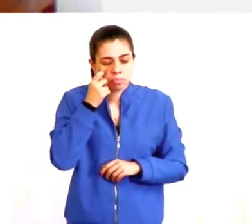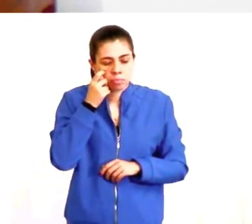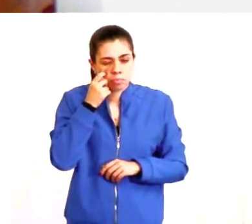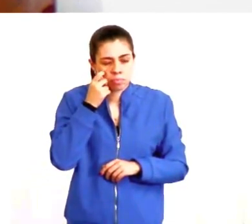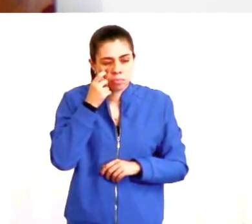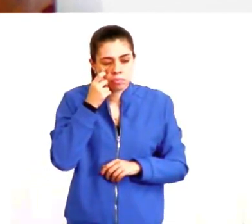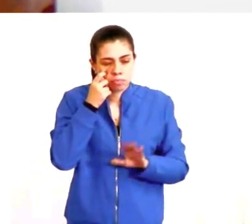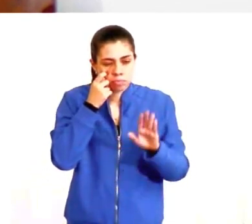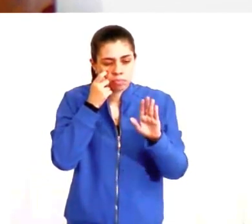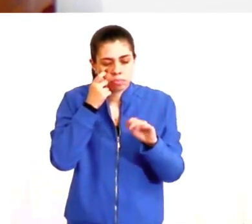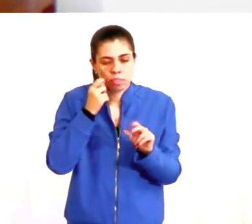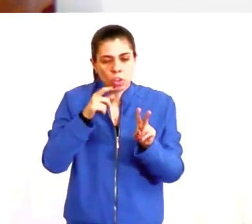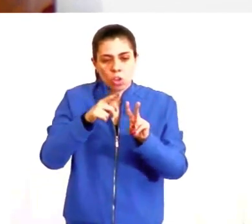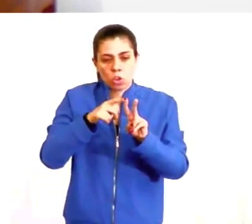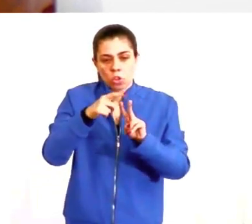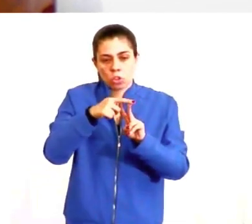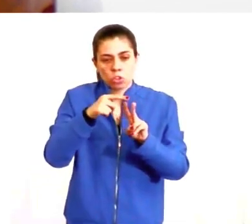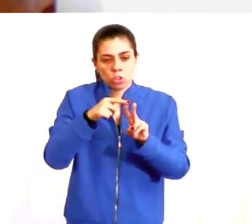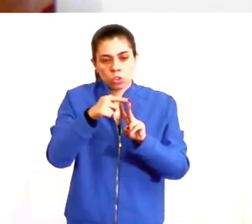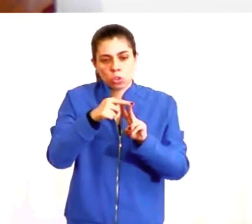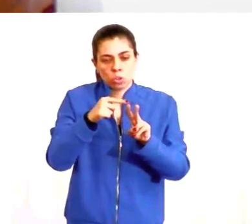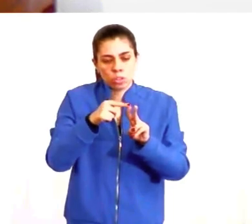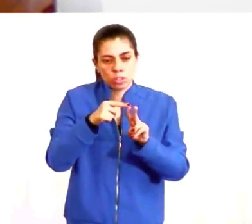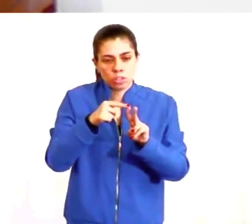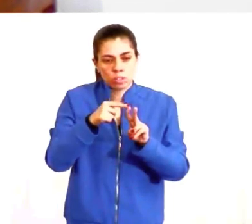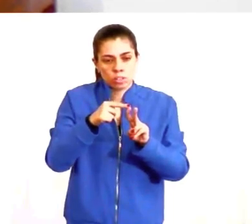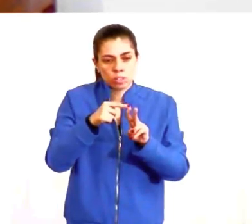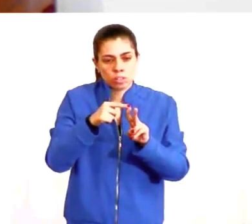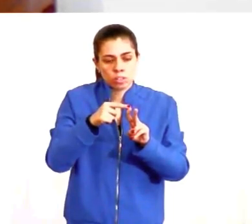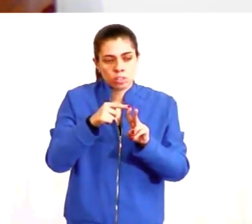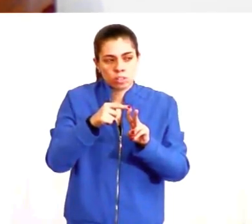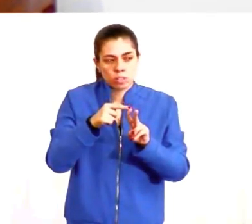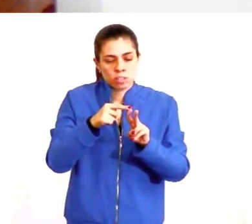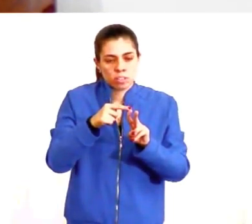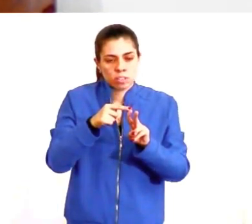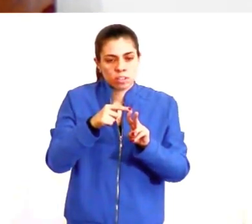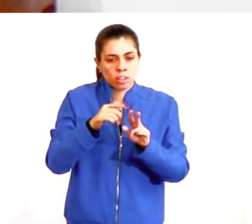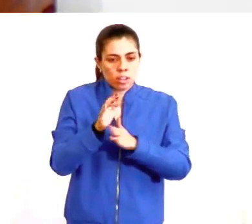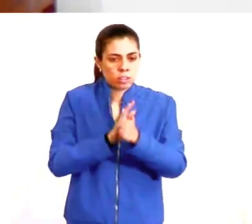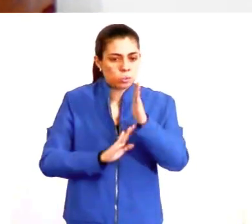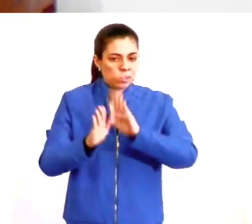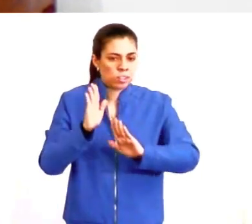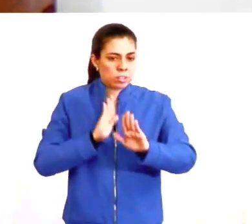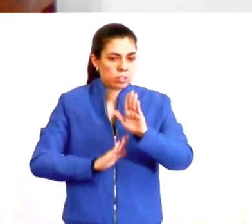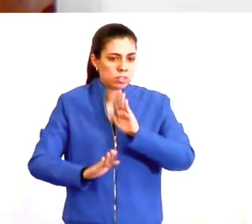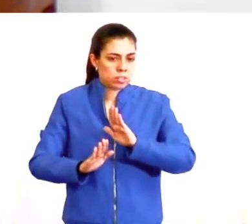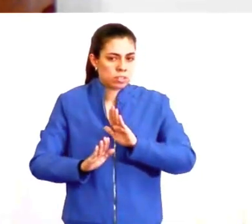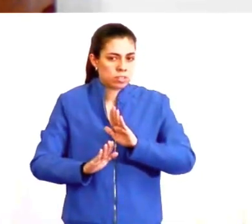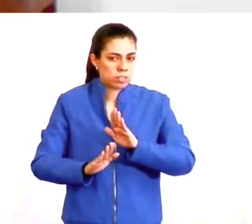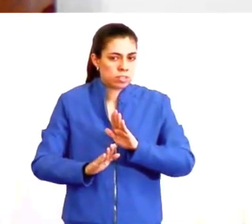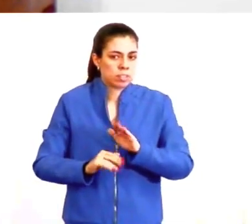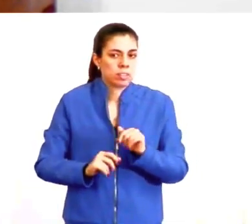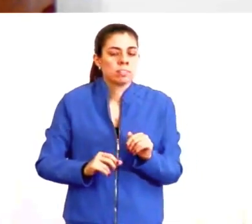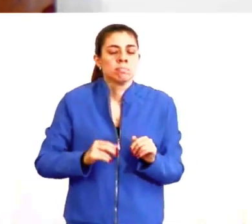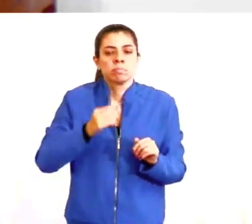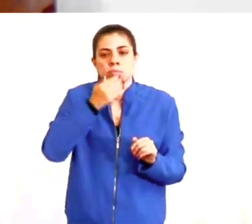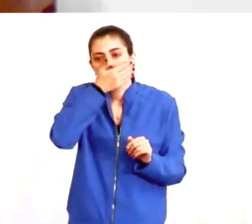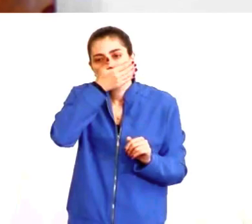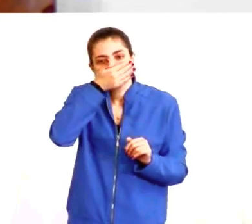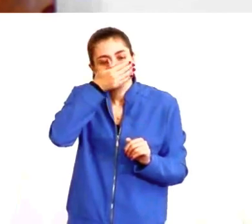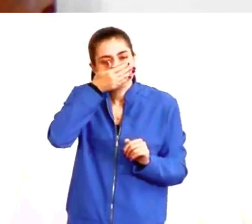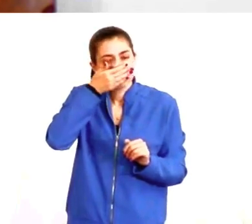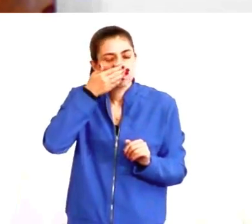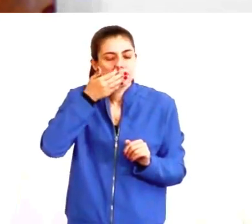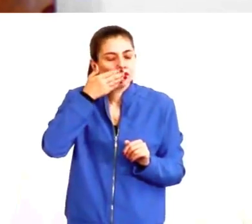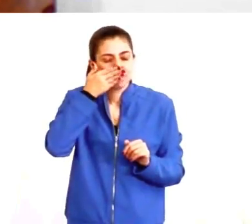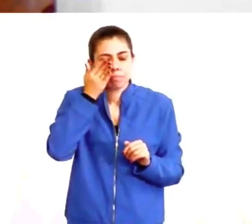em que usa-se de um momento chamado missa, e de novo eu digo, sem nenhuma emissão